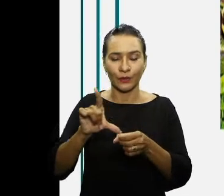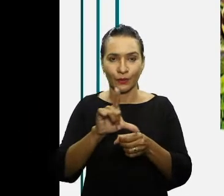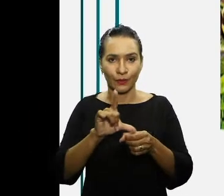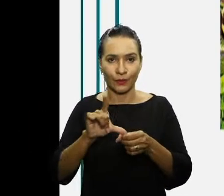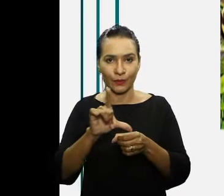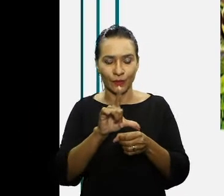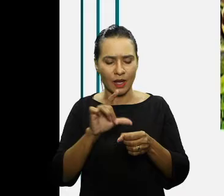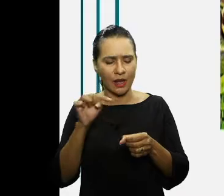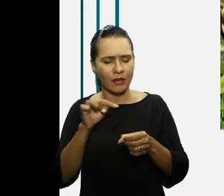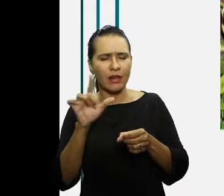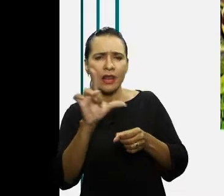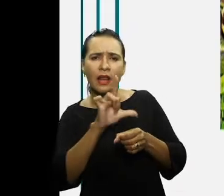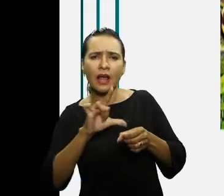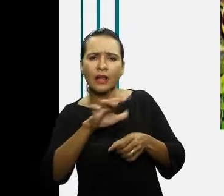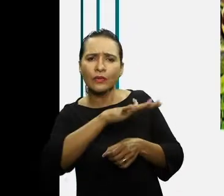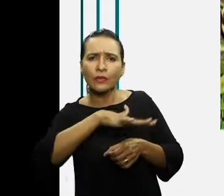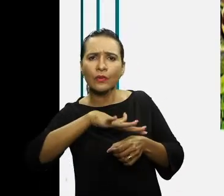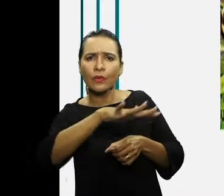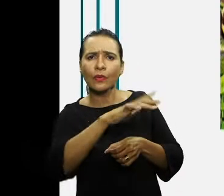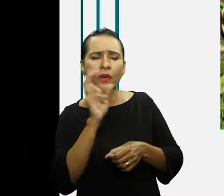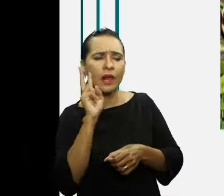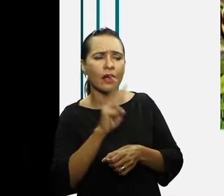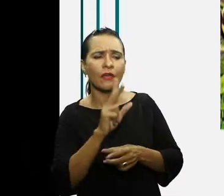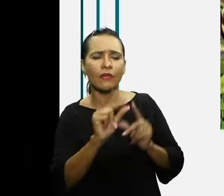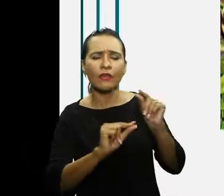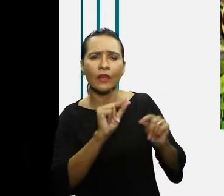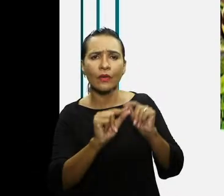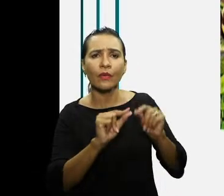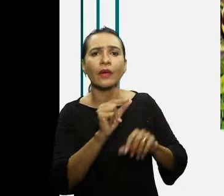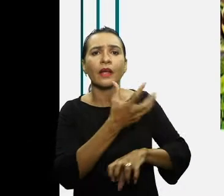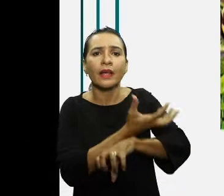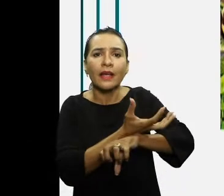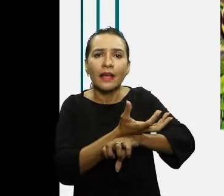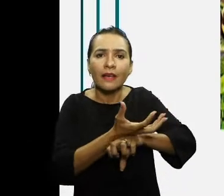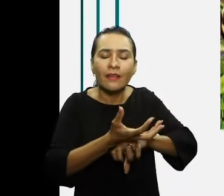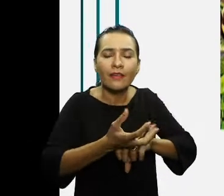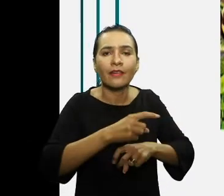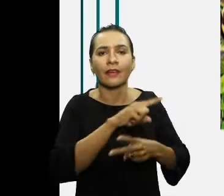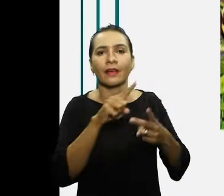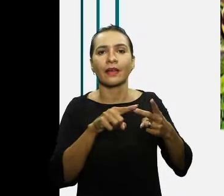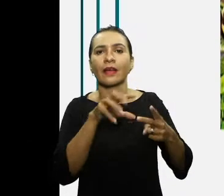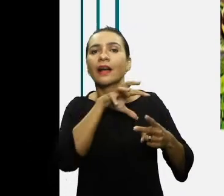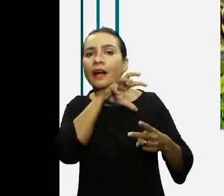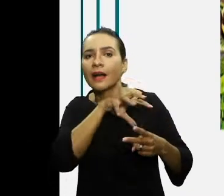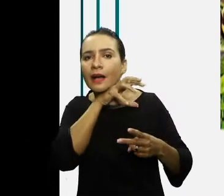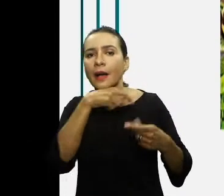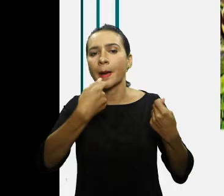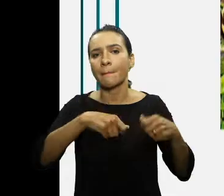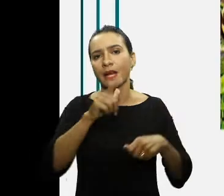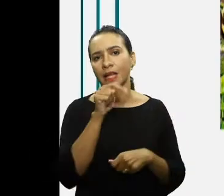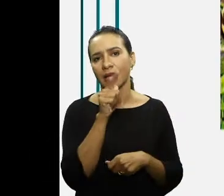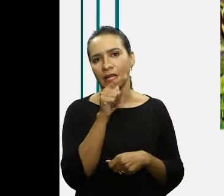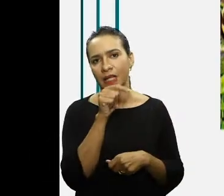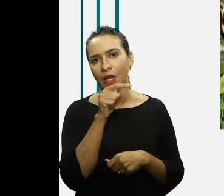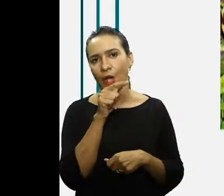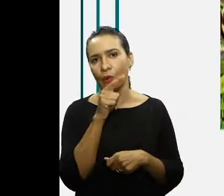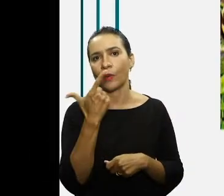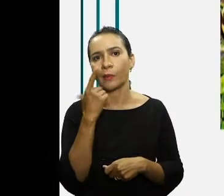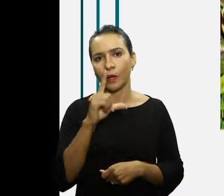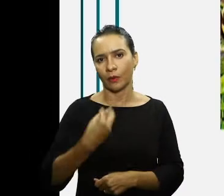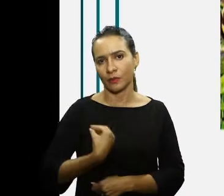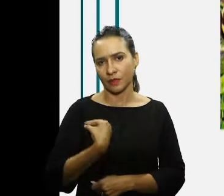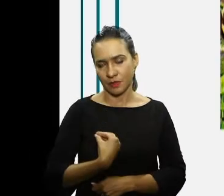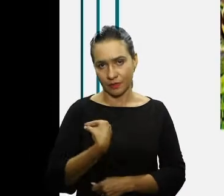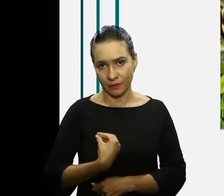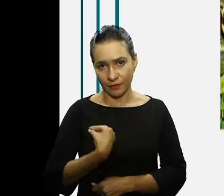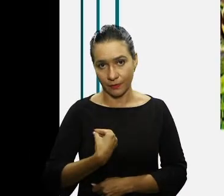vê tanto vegetação como animais que necessitam da água para sua sobrevivência. Mas